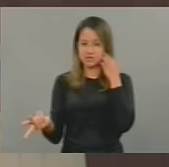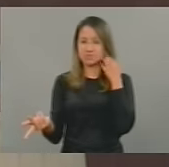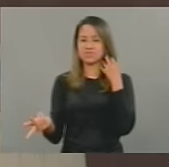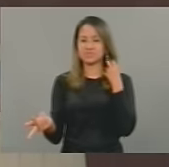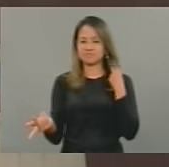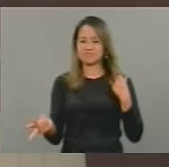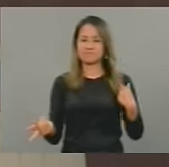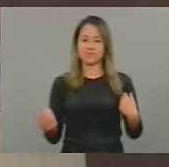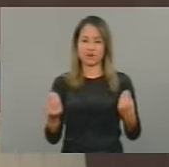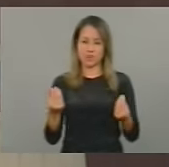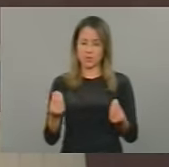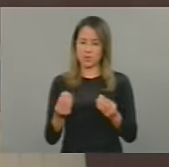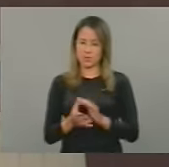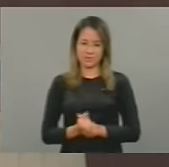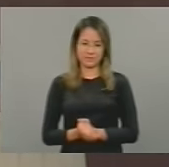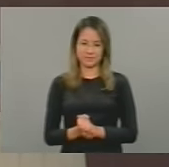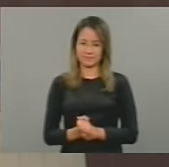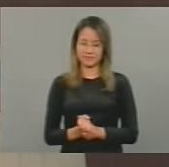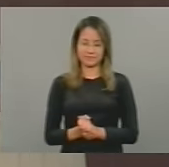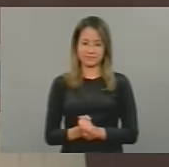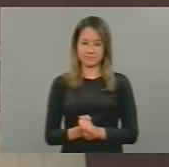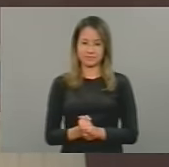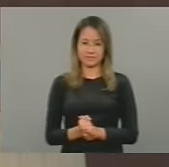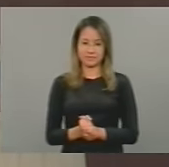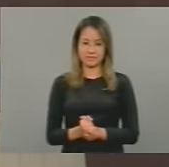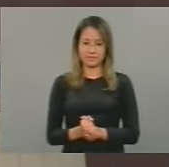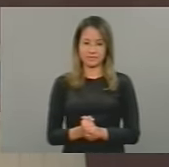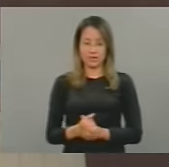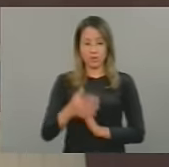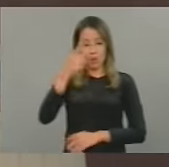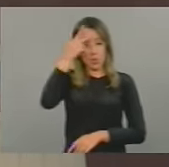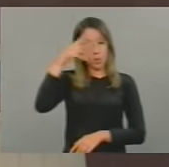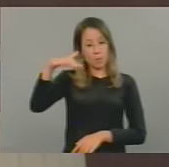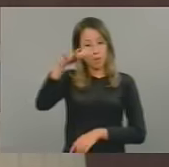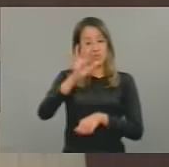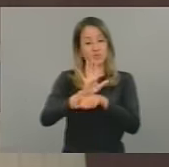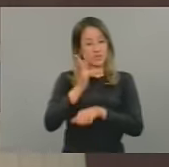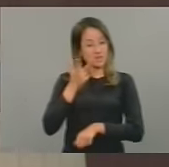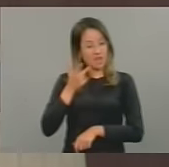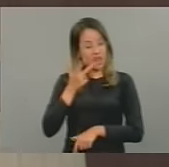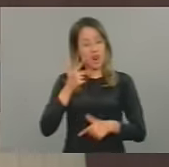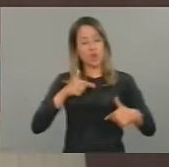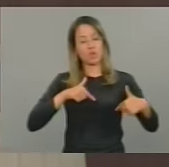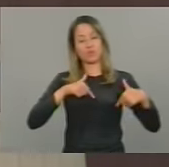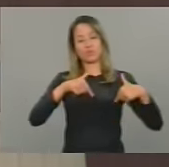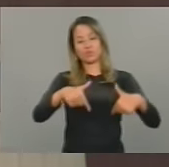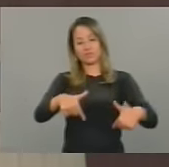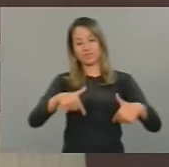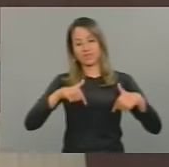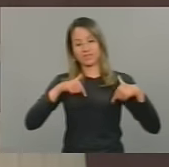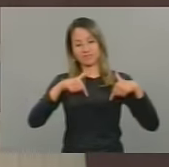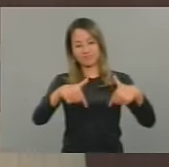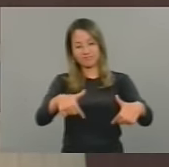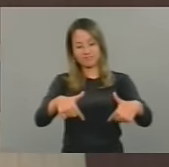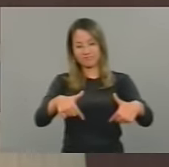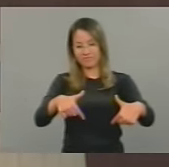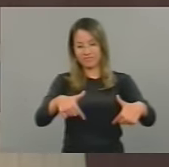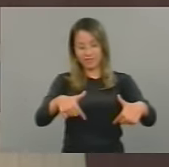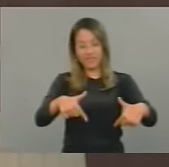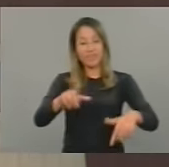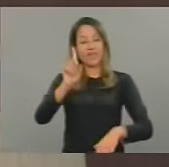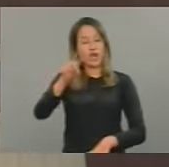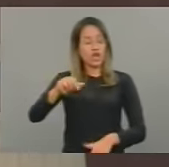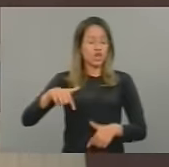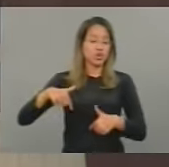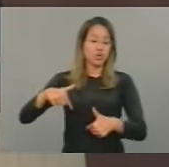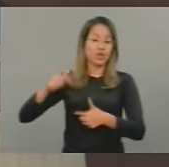naquelas 30 vozes. O povo do Ceará é um povo lutador. É um povo que lutou